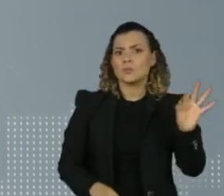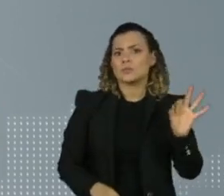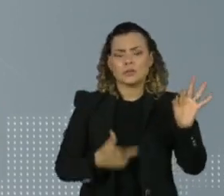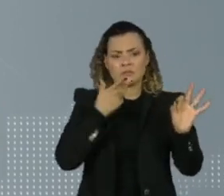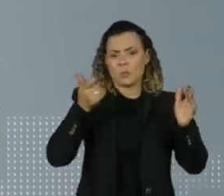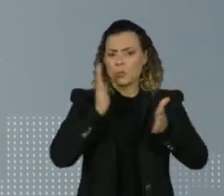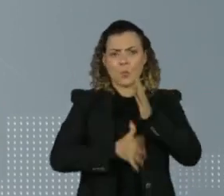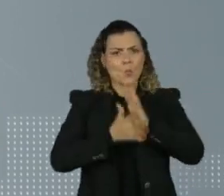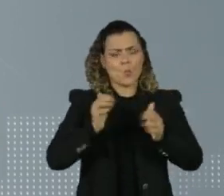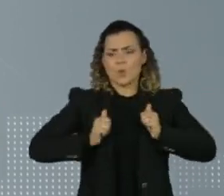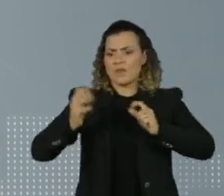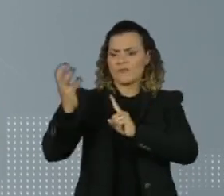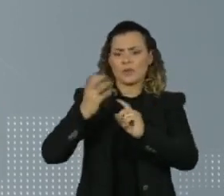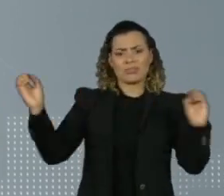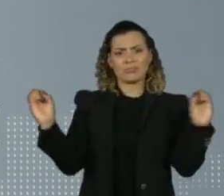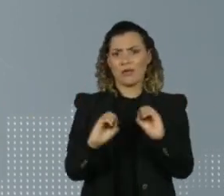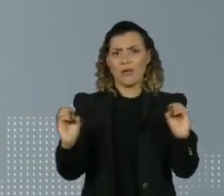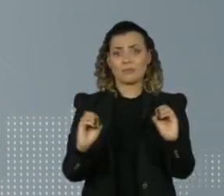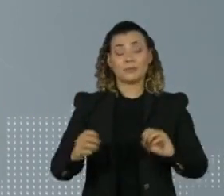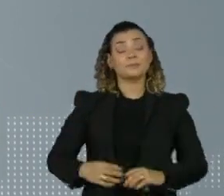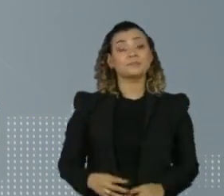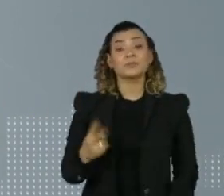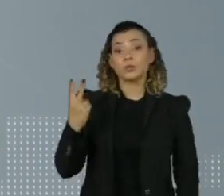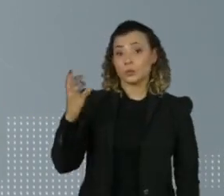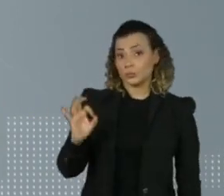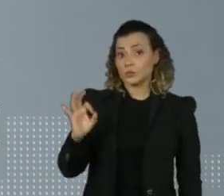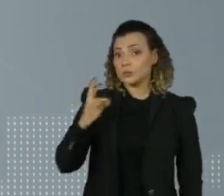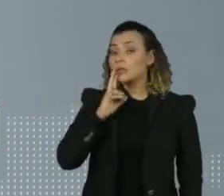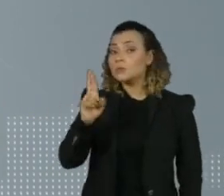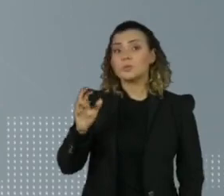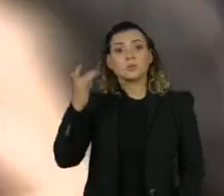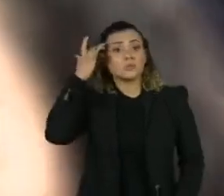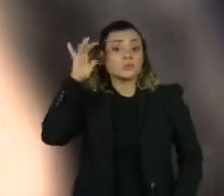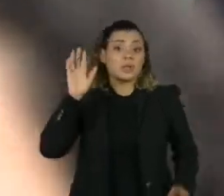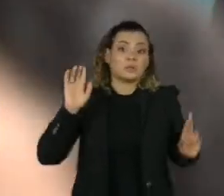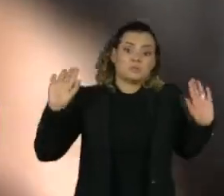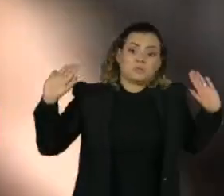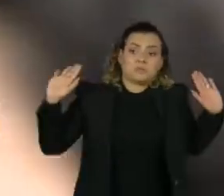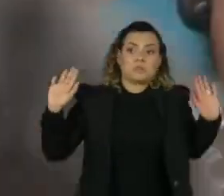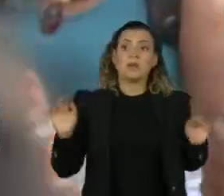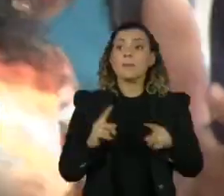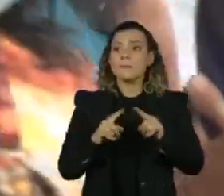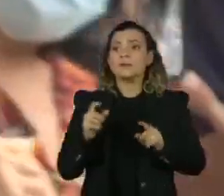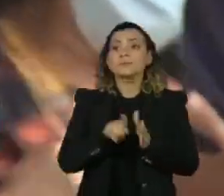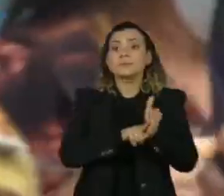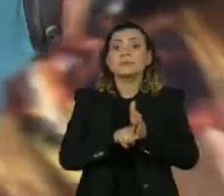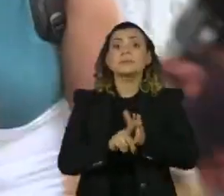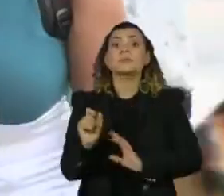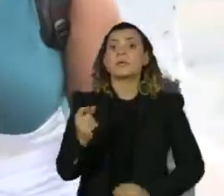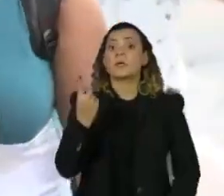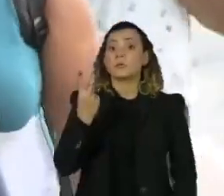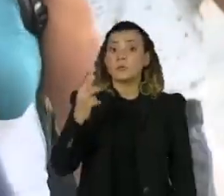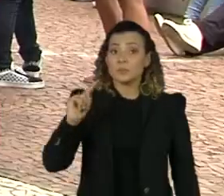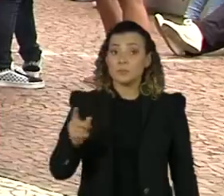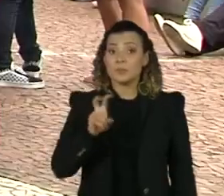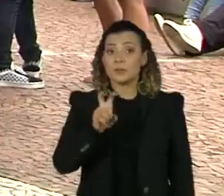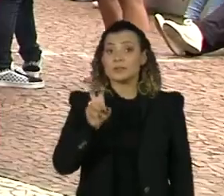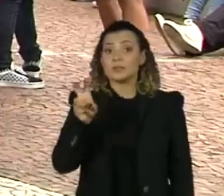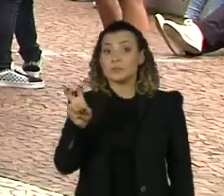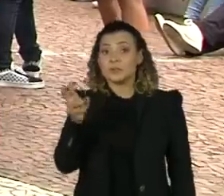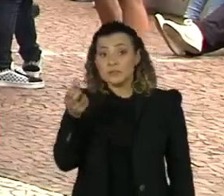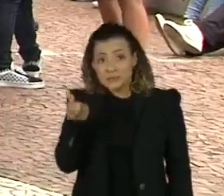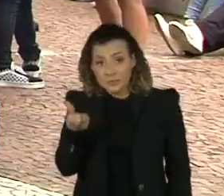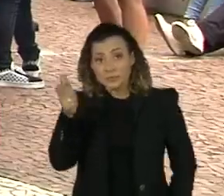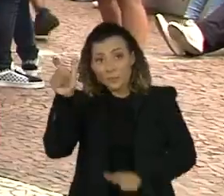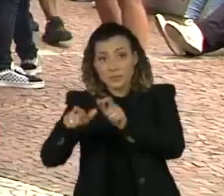cento dizem que não tem influência alguma dois por cento disseram não saber o Datafolha as duas 1556